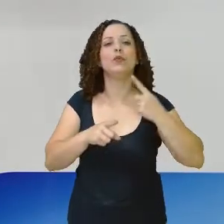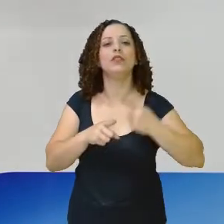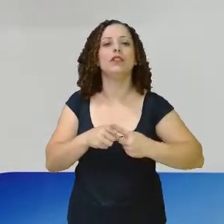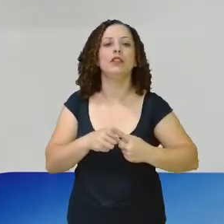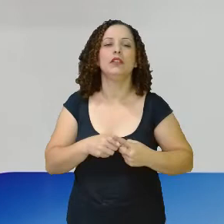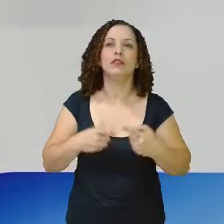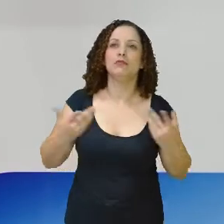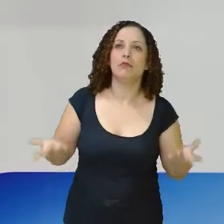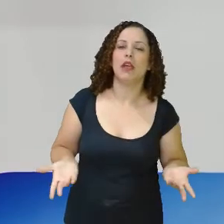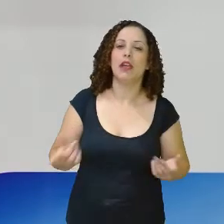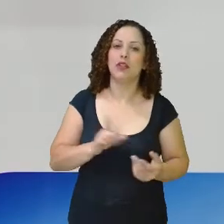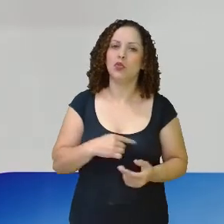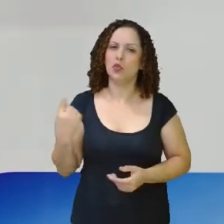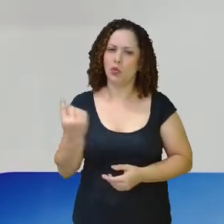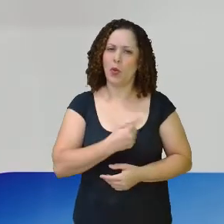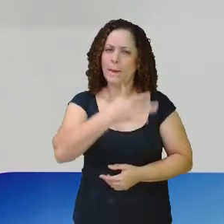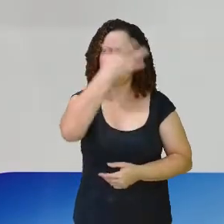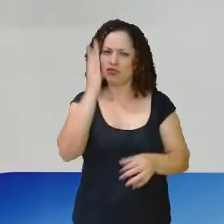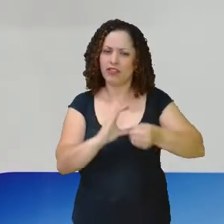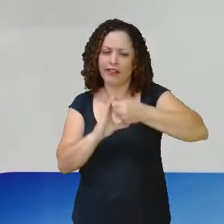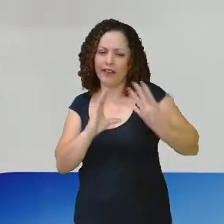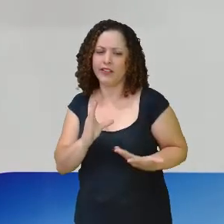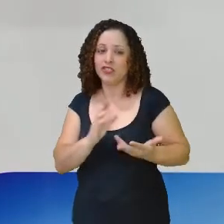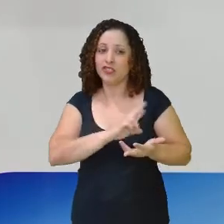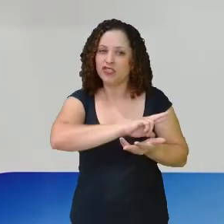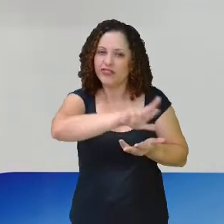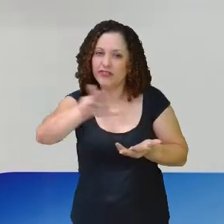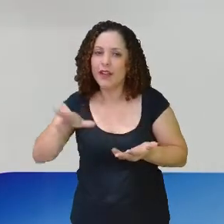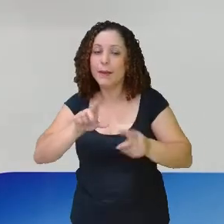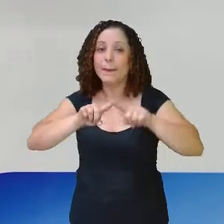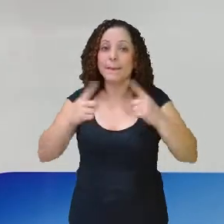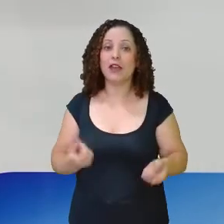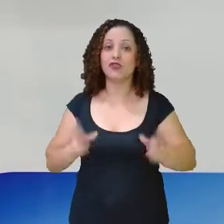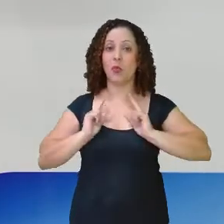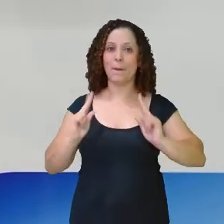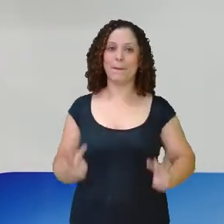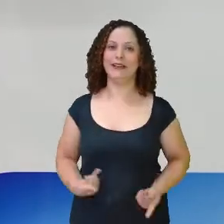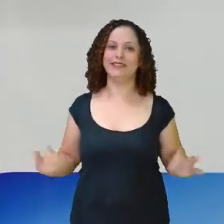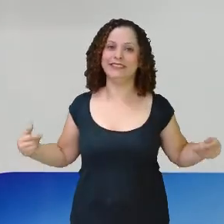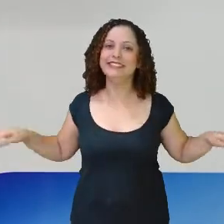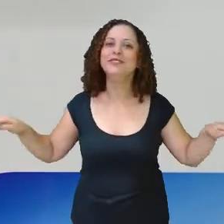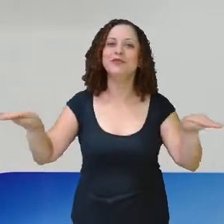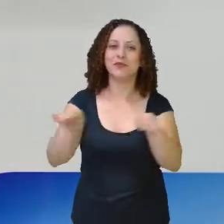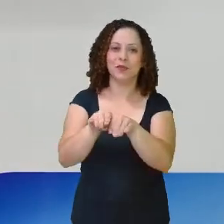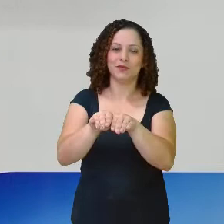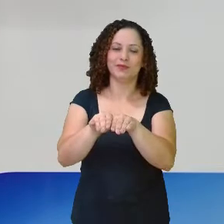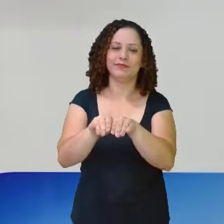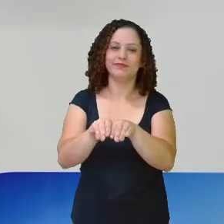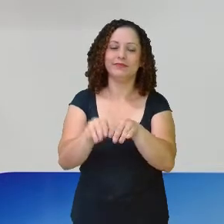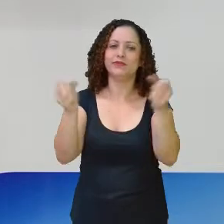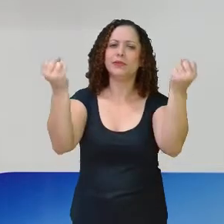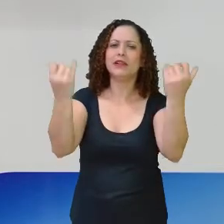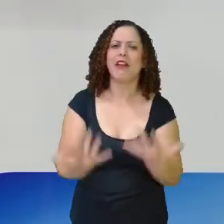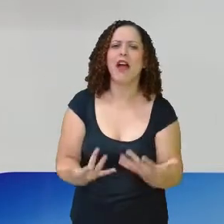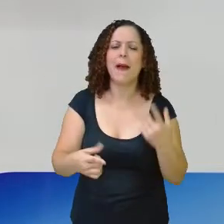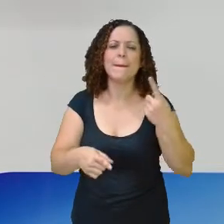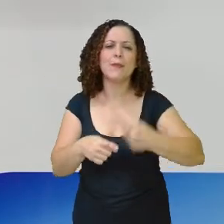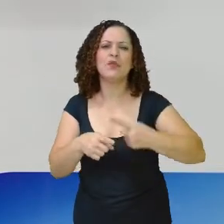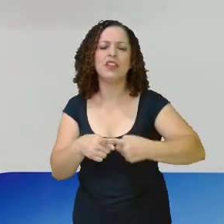Porque apesar de sermos diferentes, somos todos seres humanos. Ele está justificando por que a gente não pode